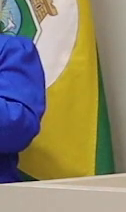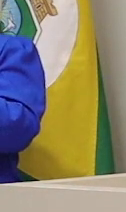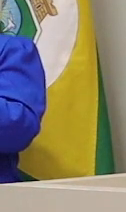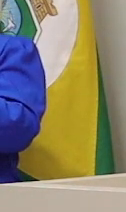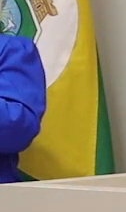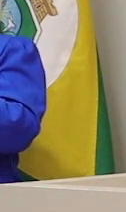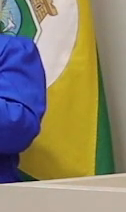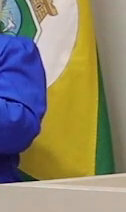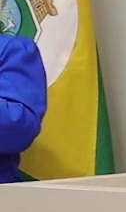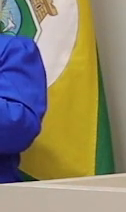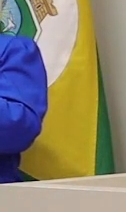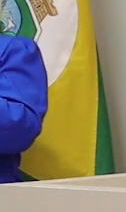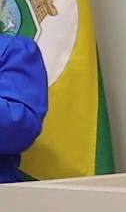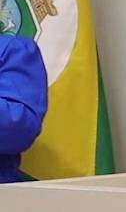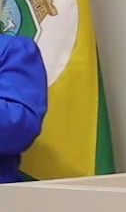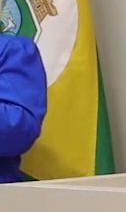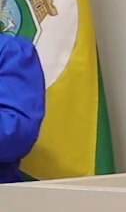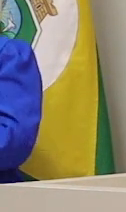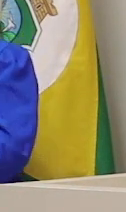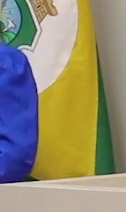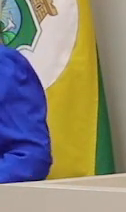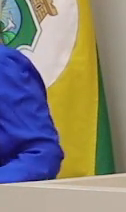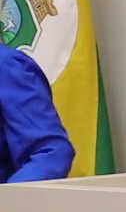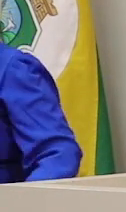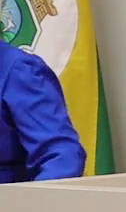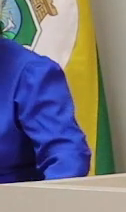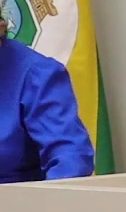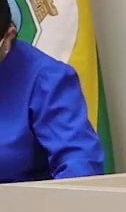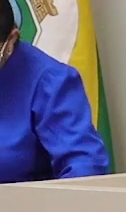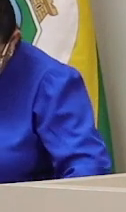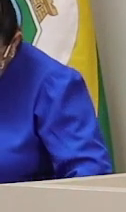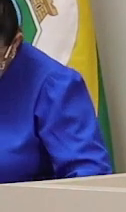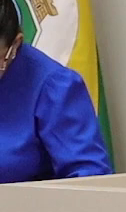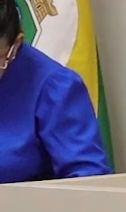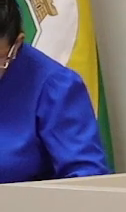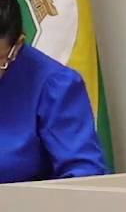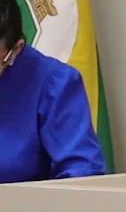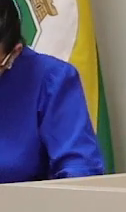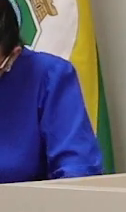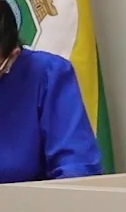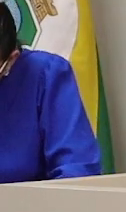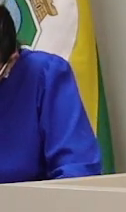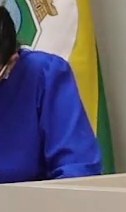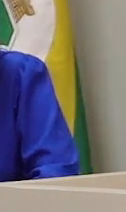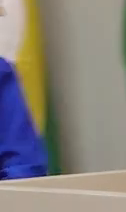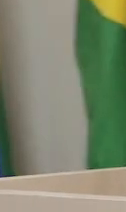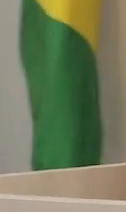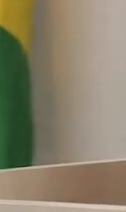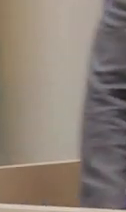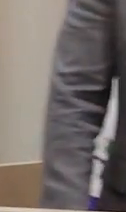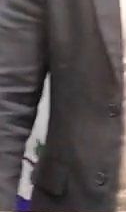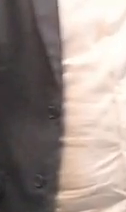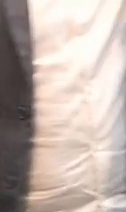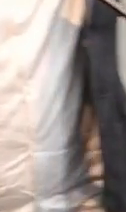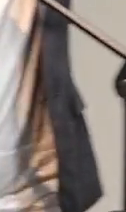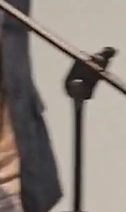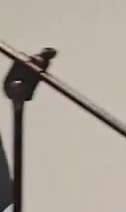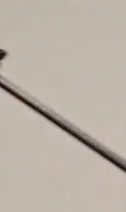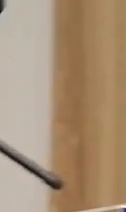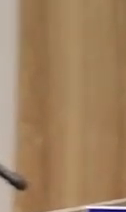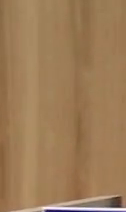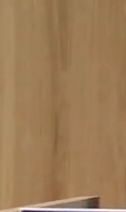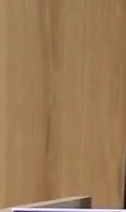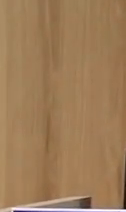lá inclusive aquela passagem molhada que a gente cobra também a recuperação tá desde ontem que tá sangrando né Inclusive a